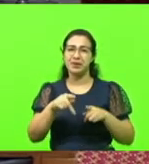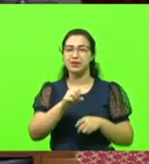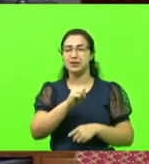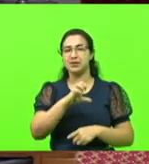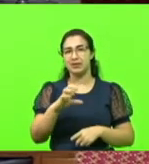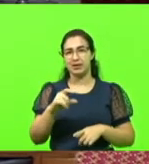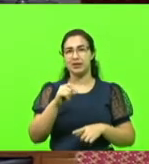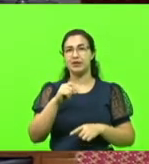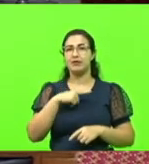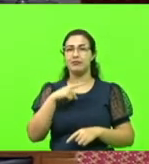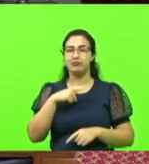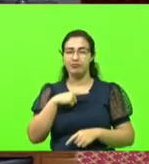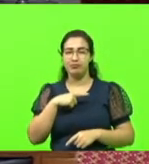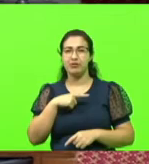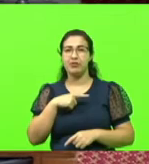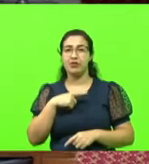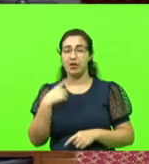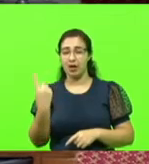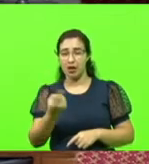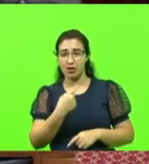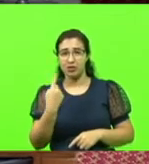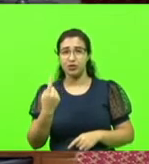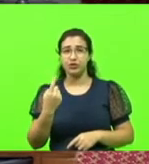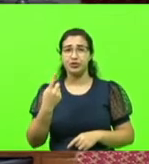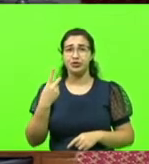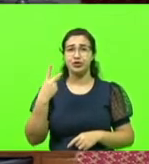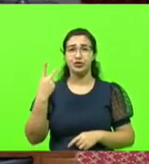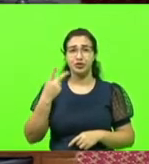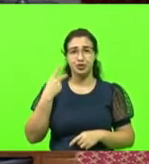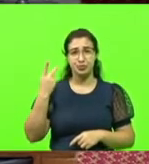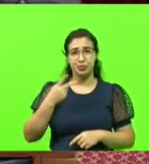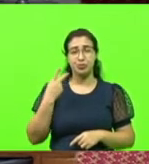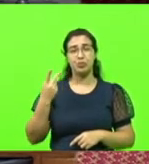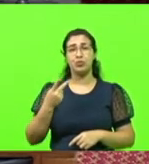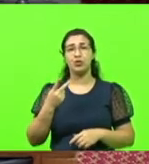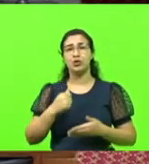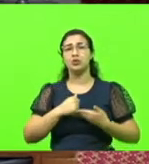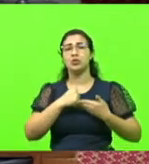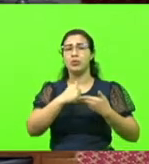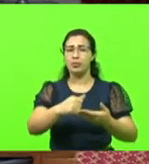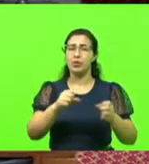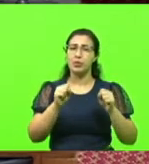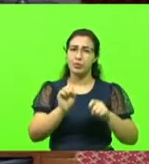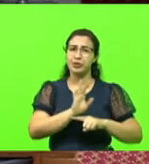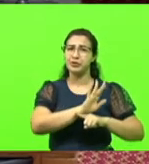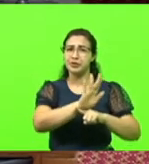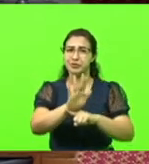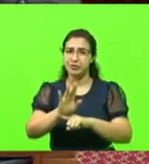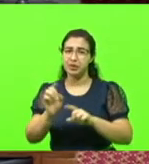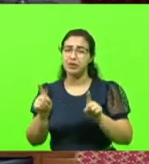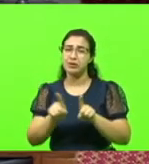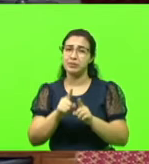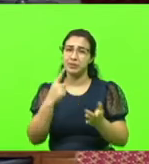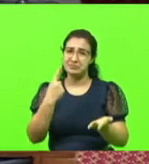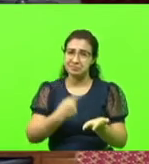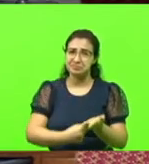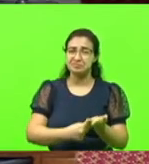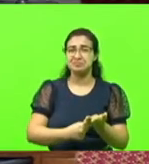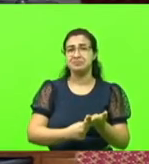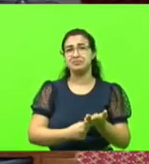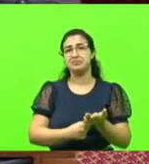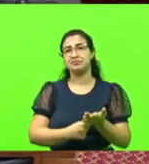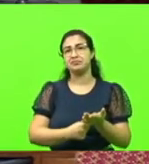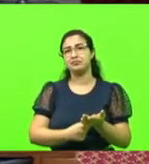de nós, agentes públicos, tão somente apoio e parceria, visando sua